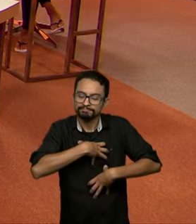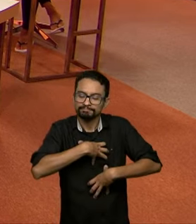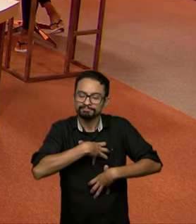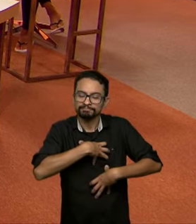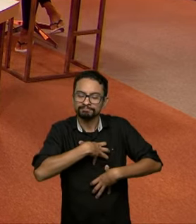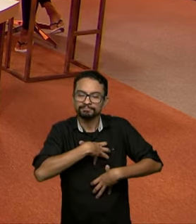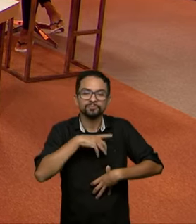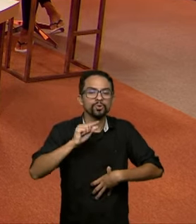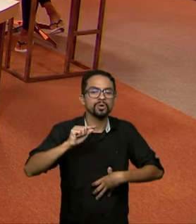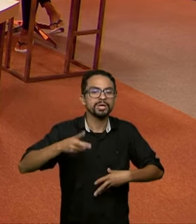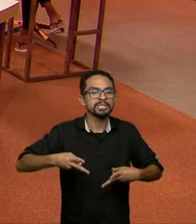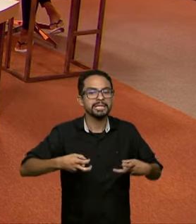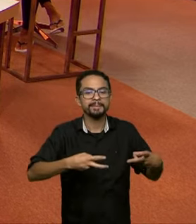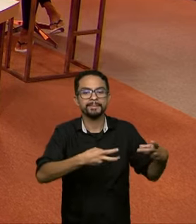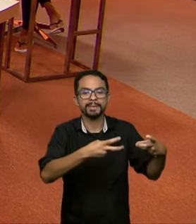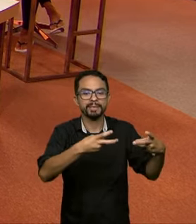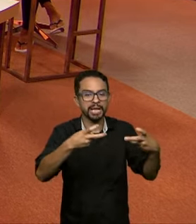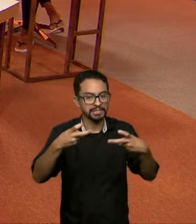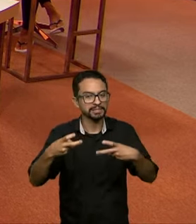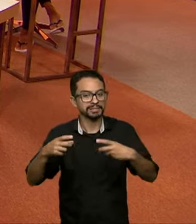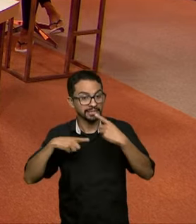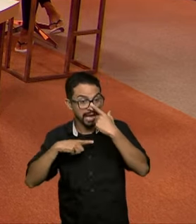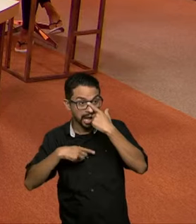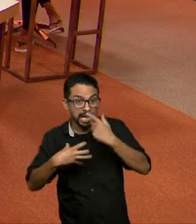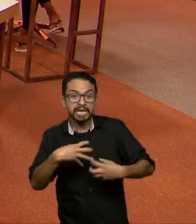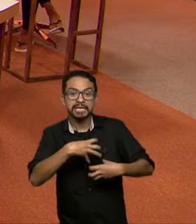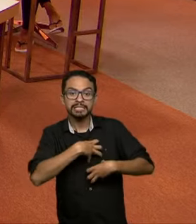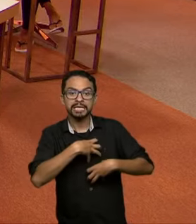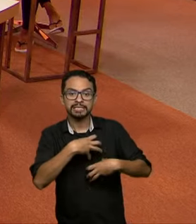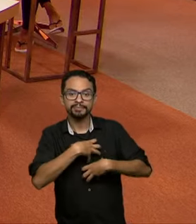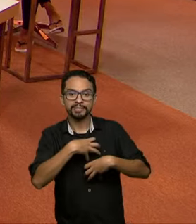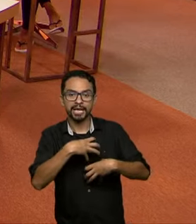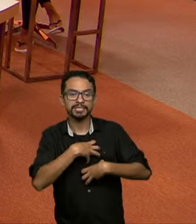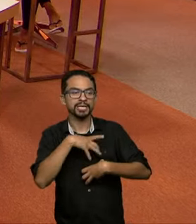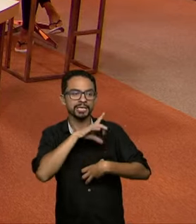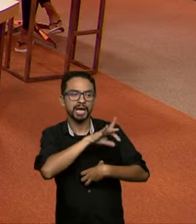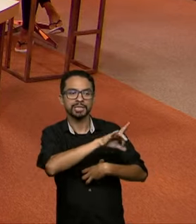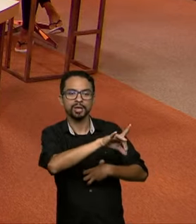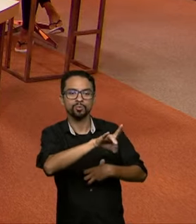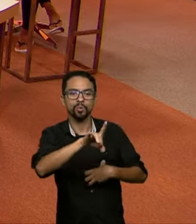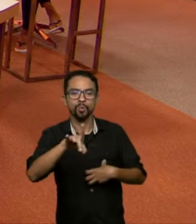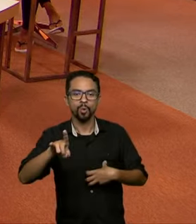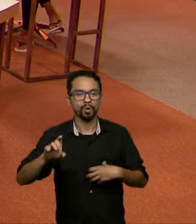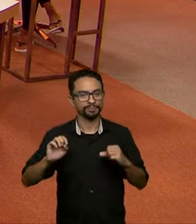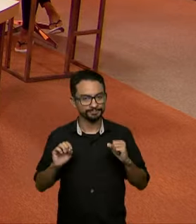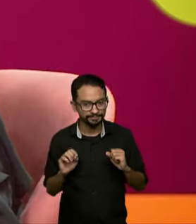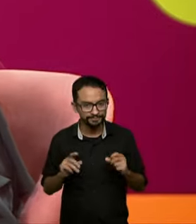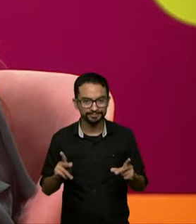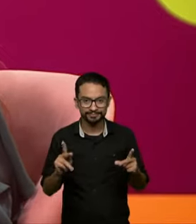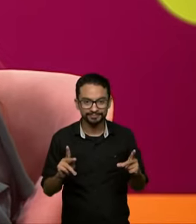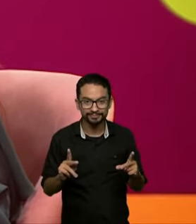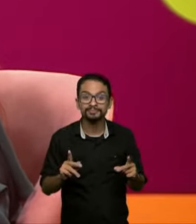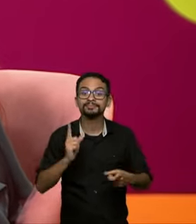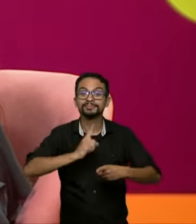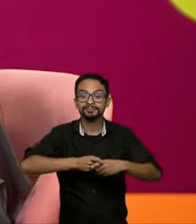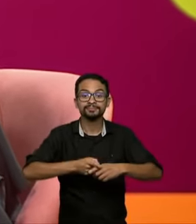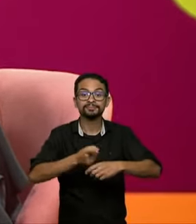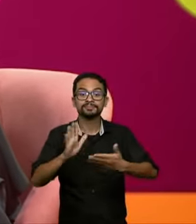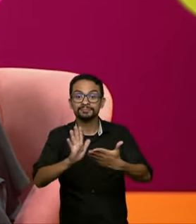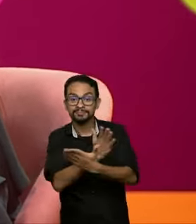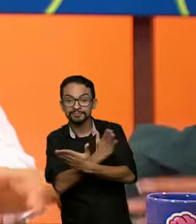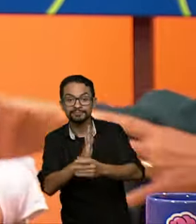sensibilidade. Que eu tenho hiper, eu tomo um café, eu viro um tirau cheirado. Que esta sensibilidade... Gente, tem gente que